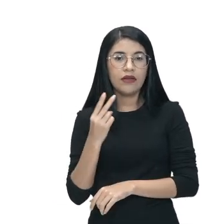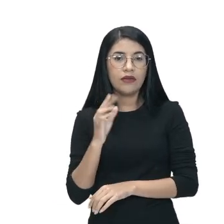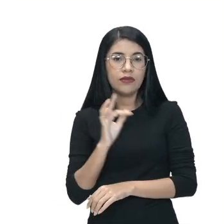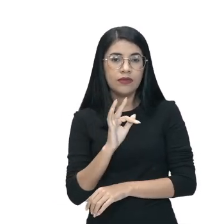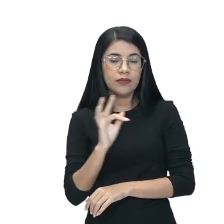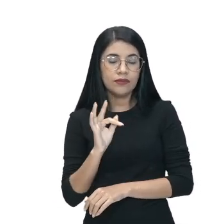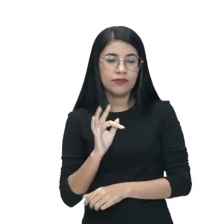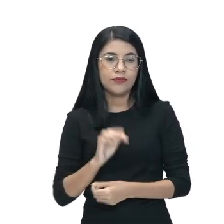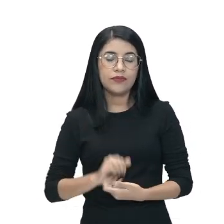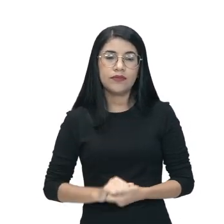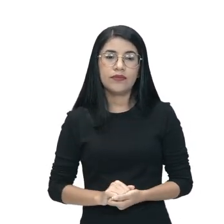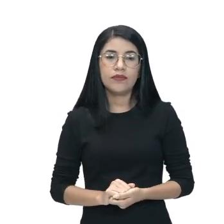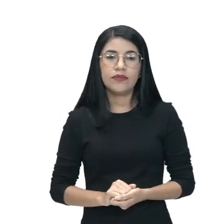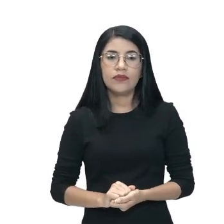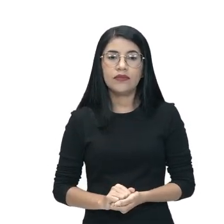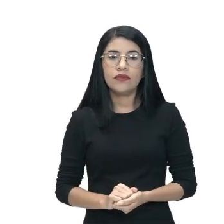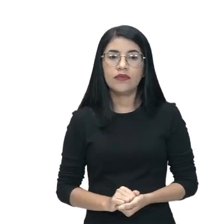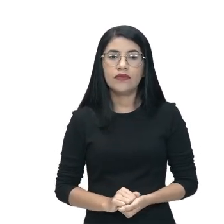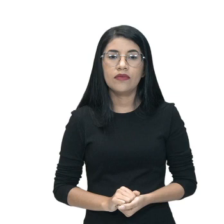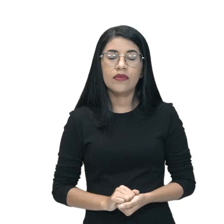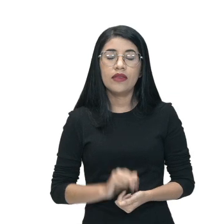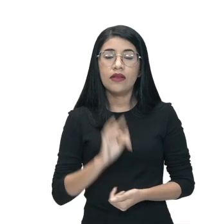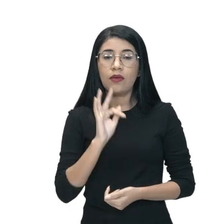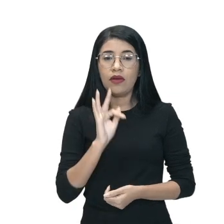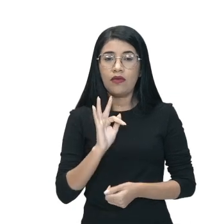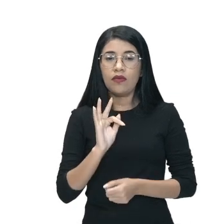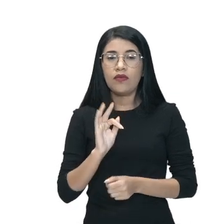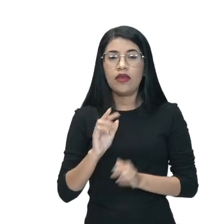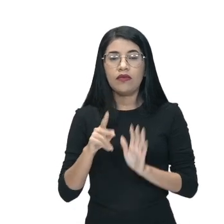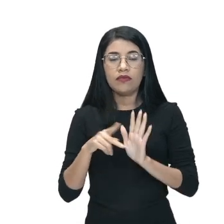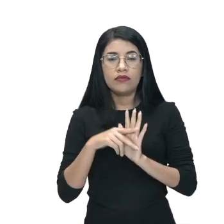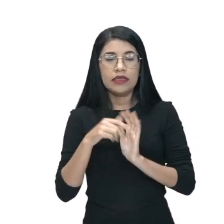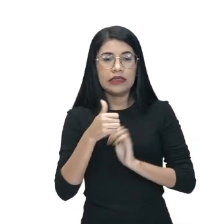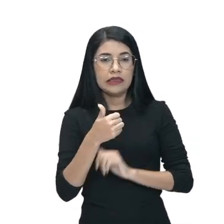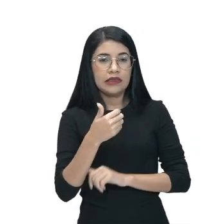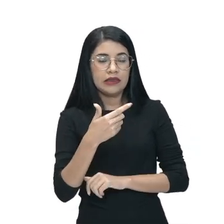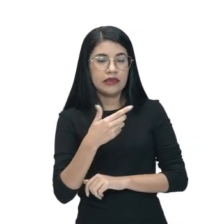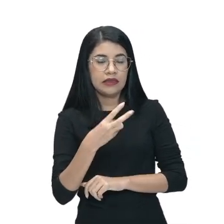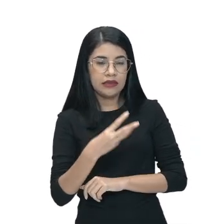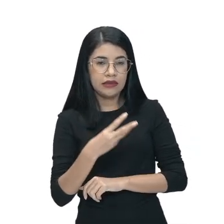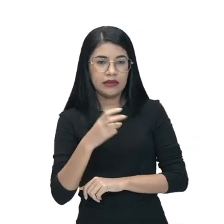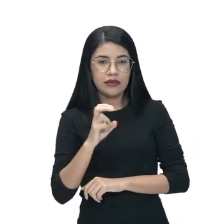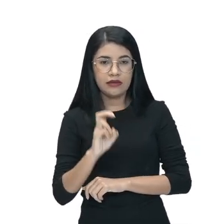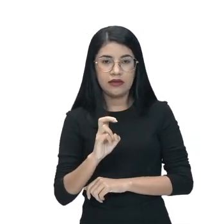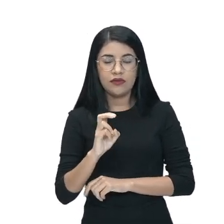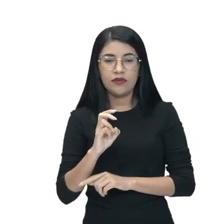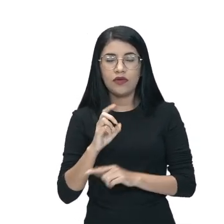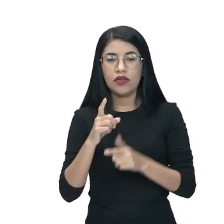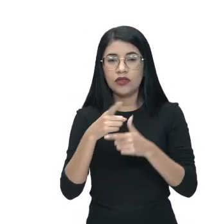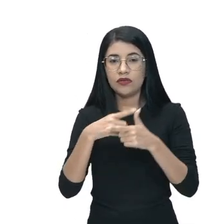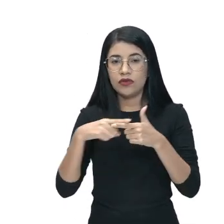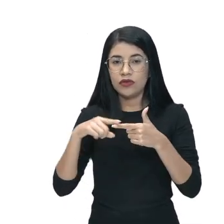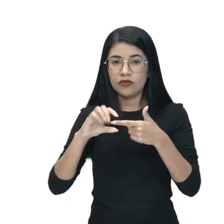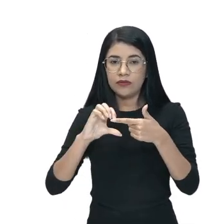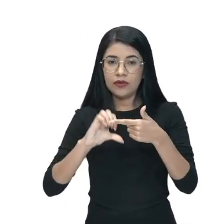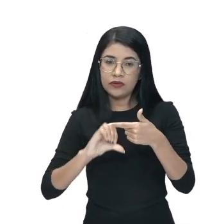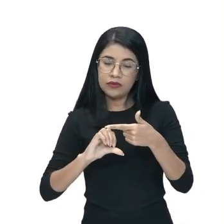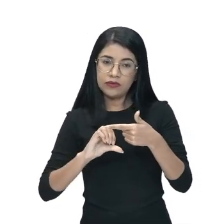ok? A força é igual a 135, pessoal. 135 dividido por